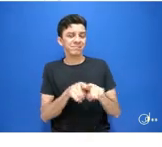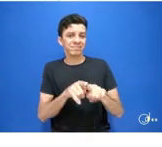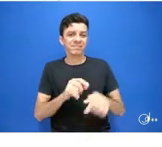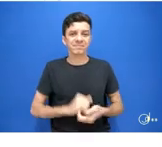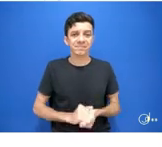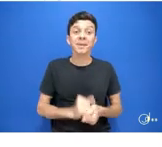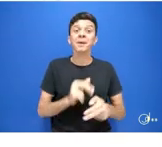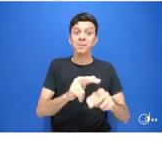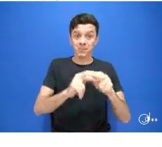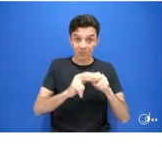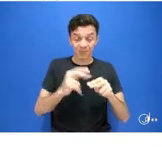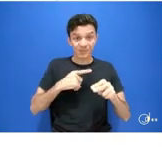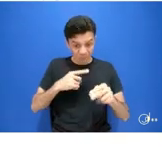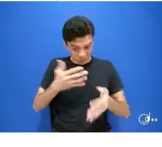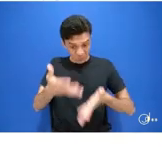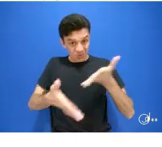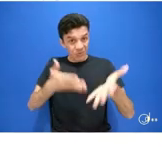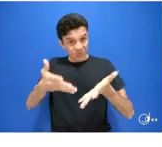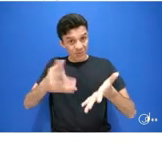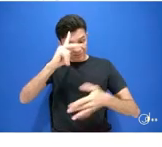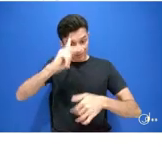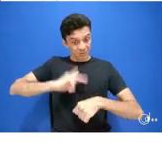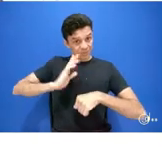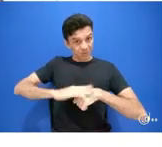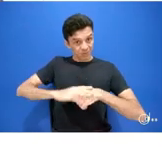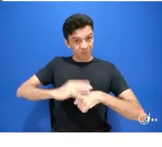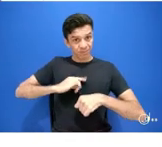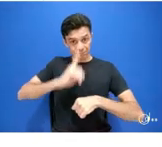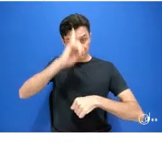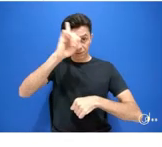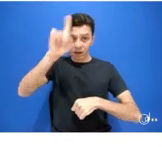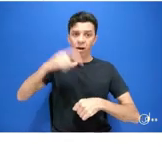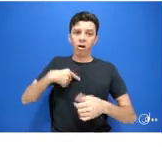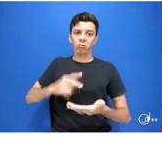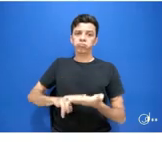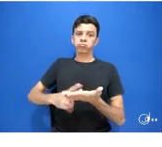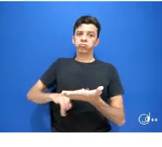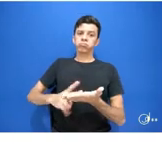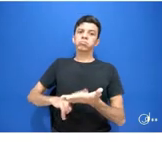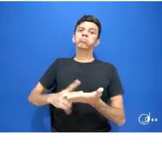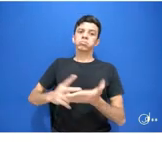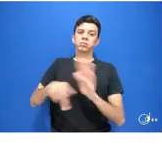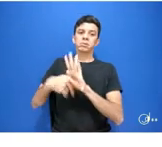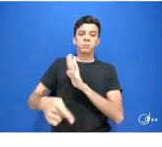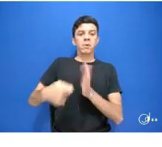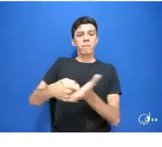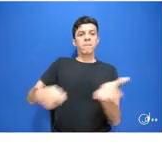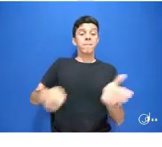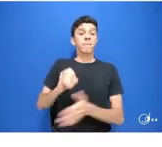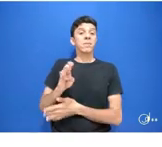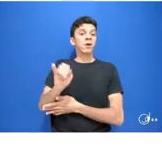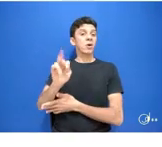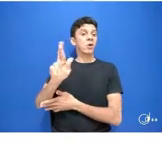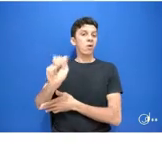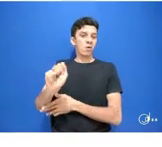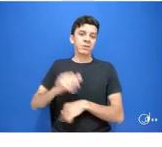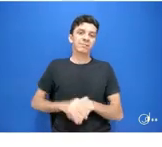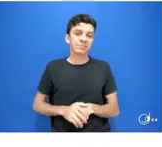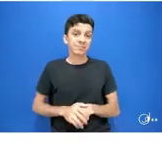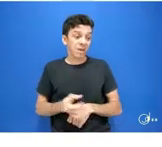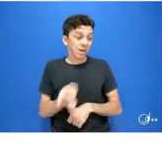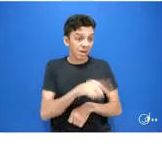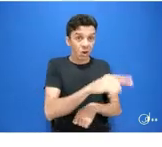libras, consiste em uma literatura de autoria ouvinte traduzida imparcialmente para libras, ou seja,